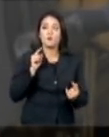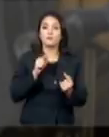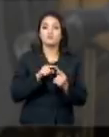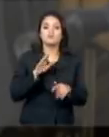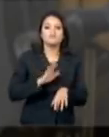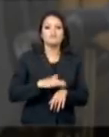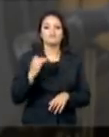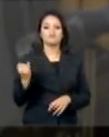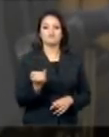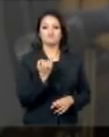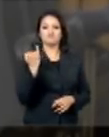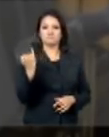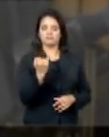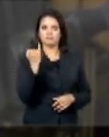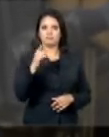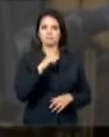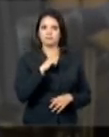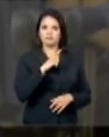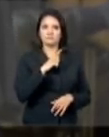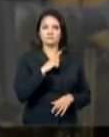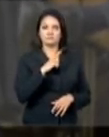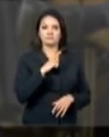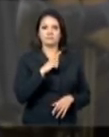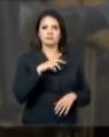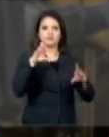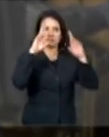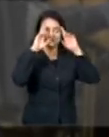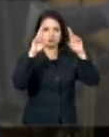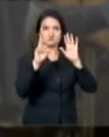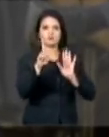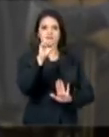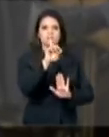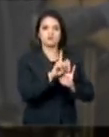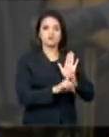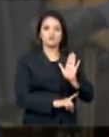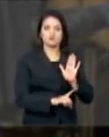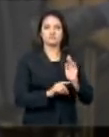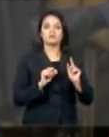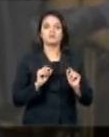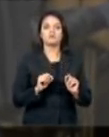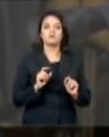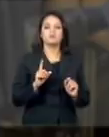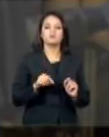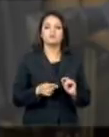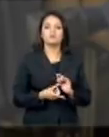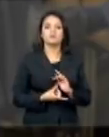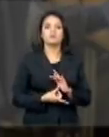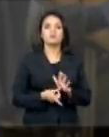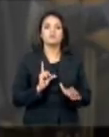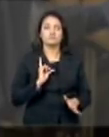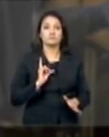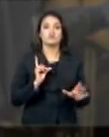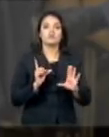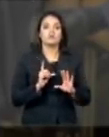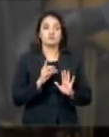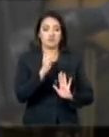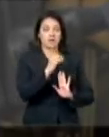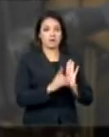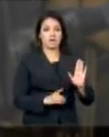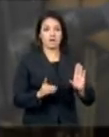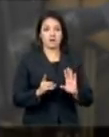para a existência do direito está na realização do que foi acentuado na declaração da independência dos estados da américa